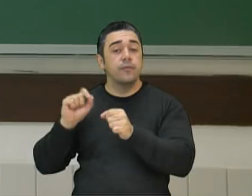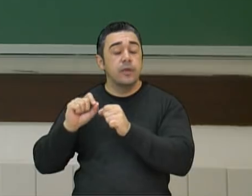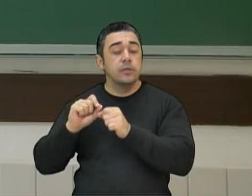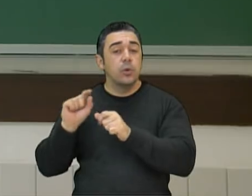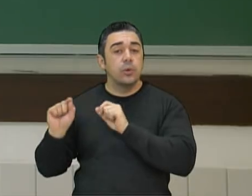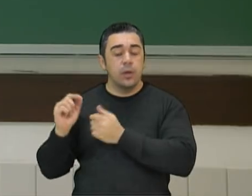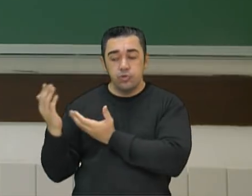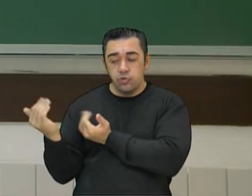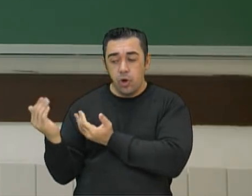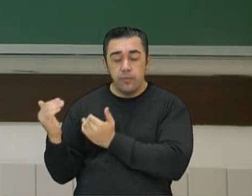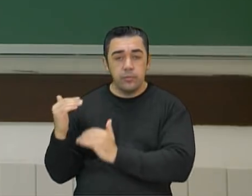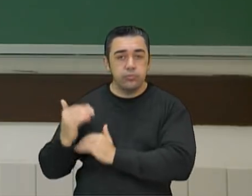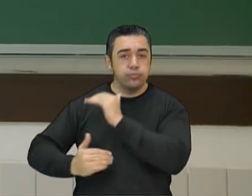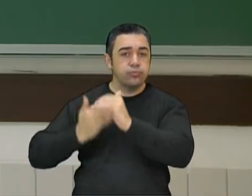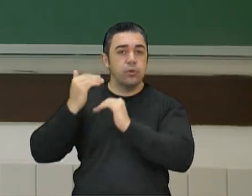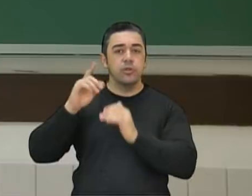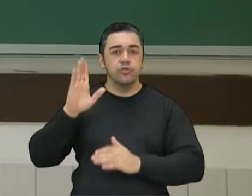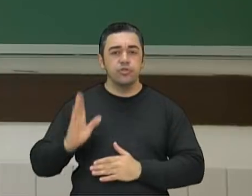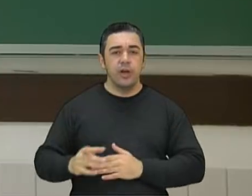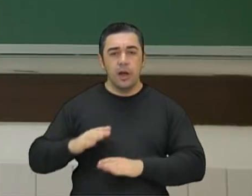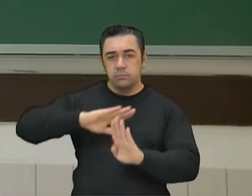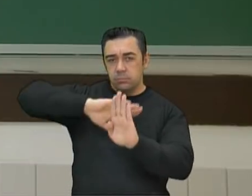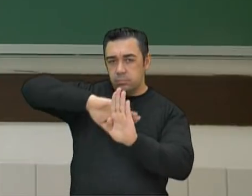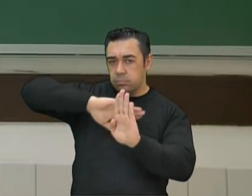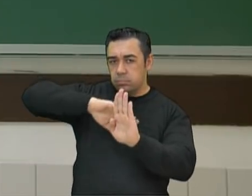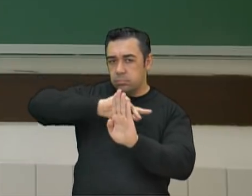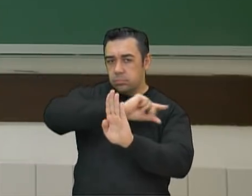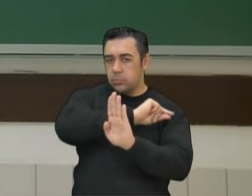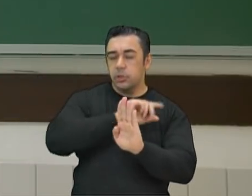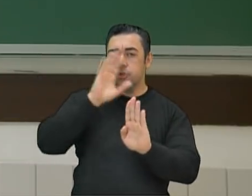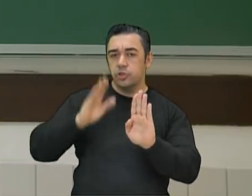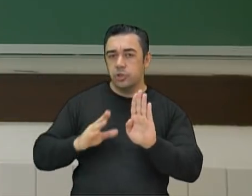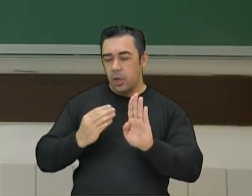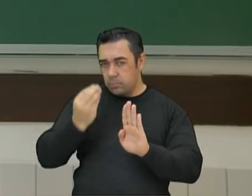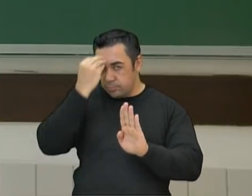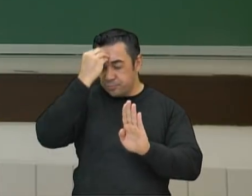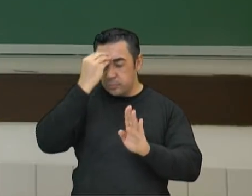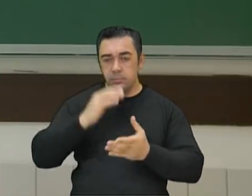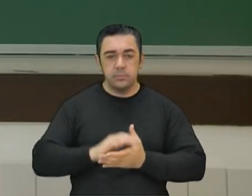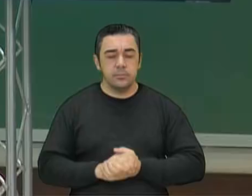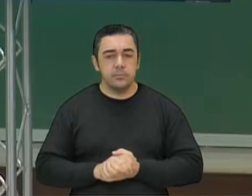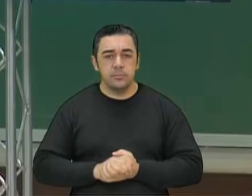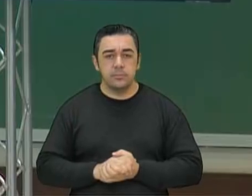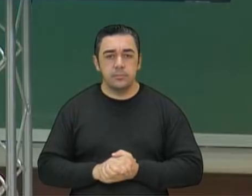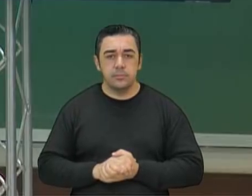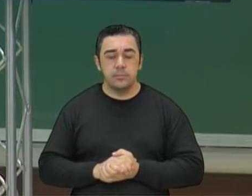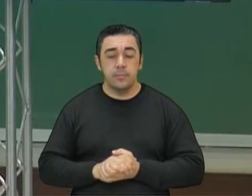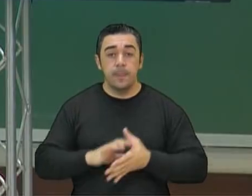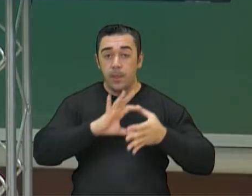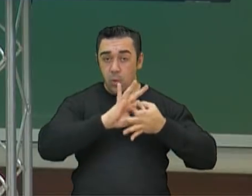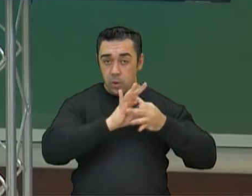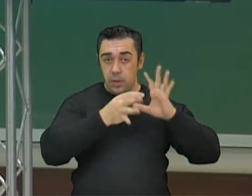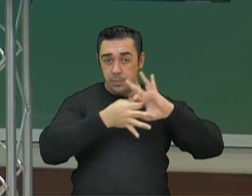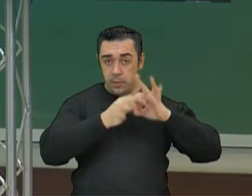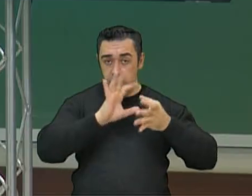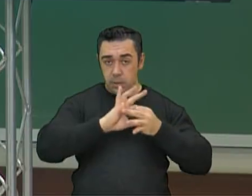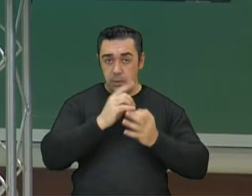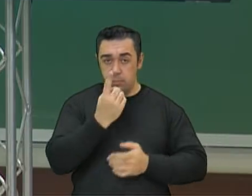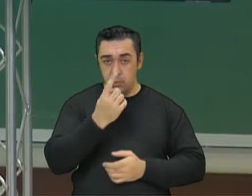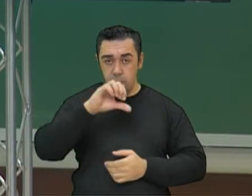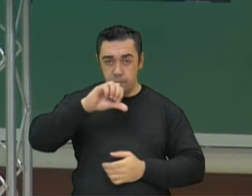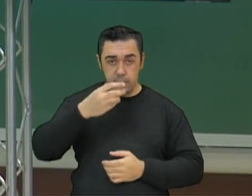para crescer já com as ideias nazistas sendo postas em prática. Os Jogos Olímpicos de